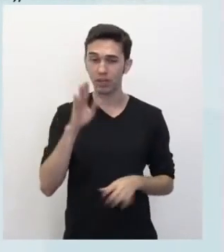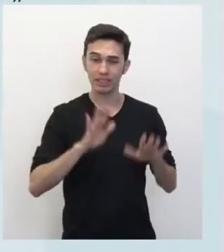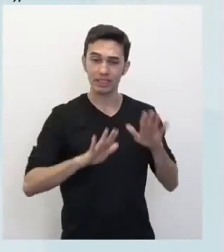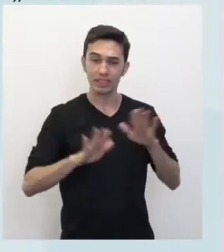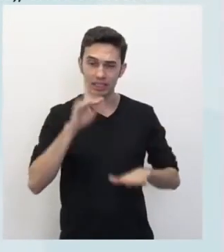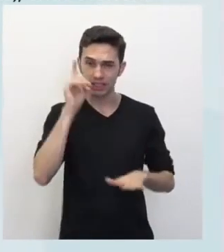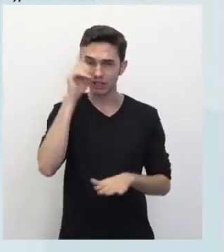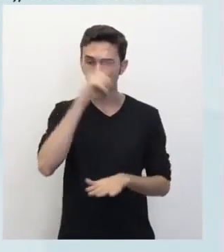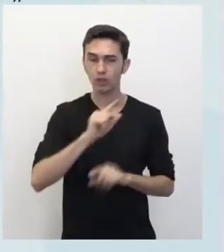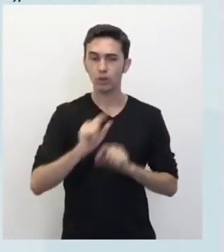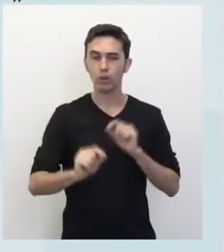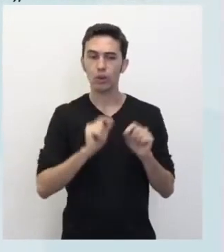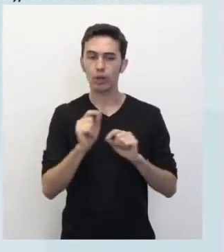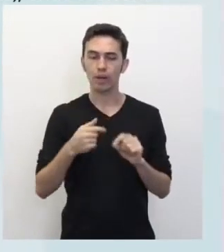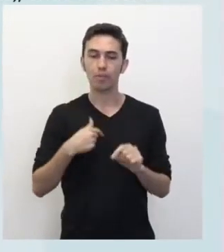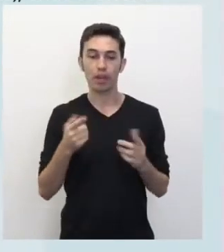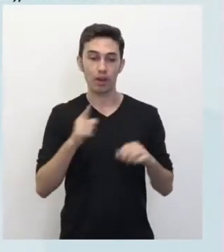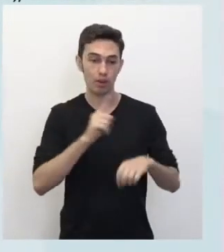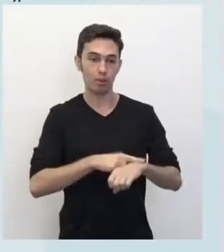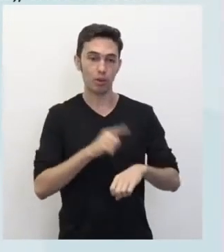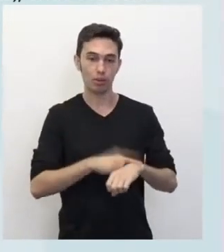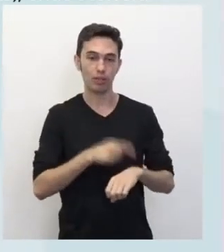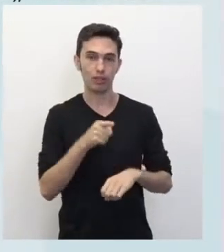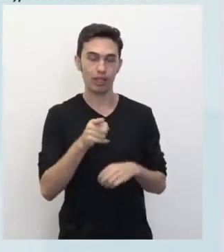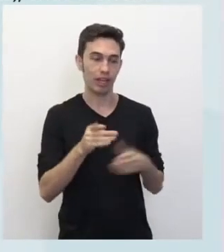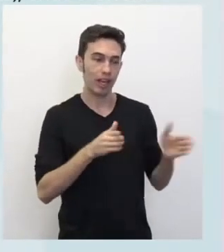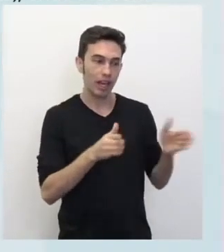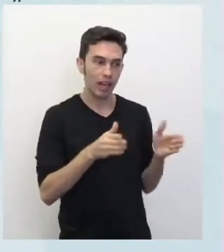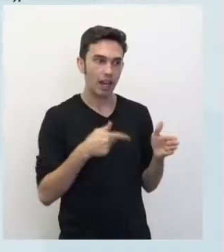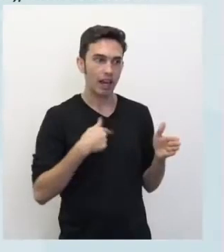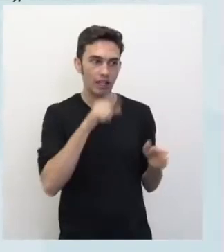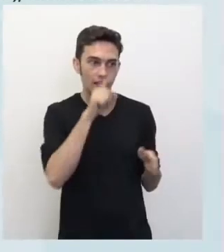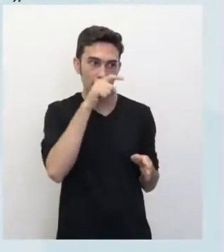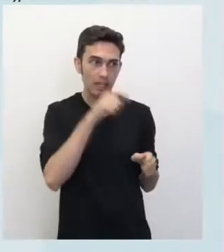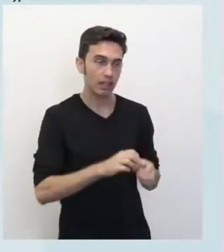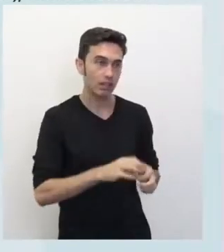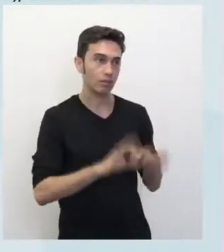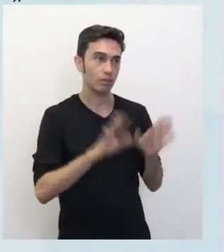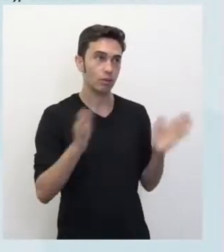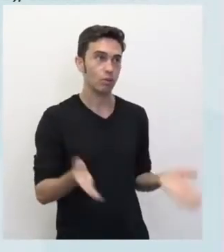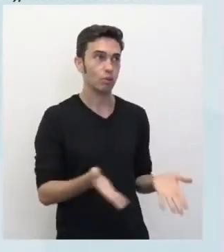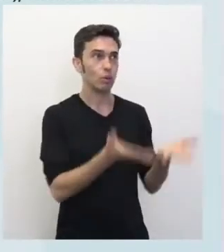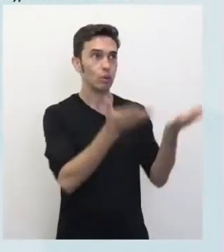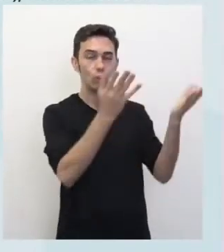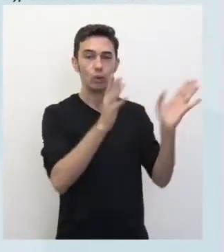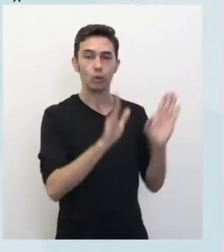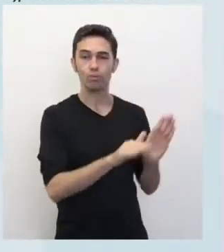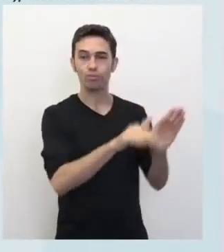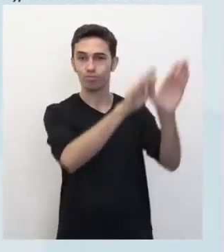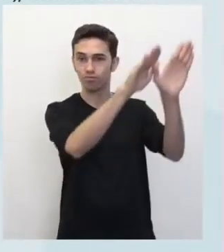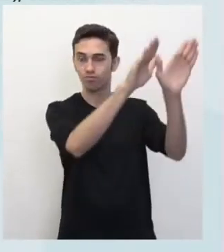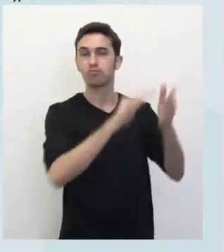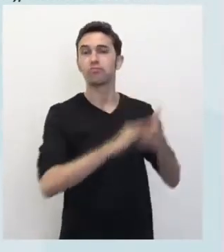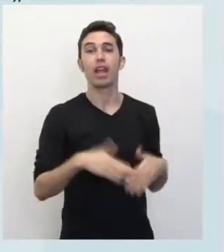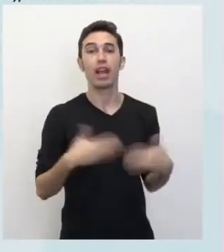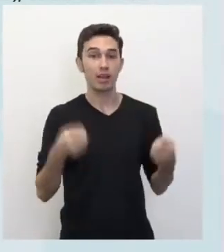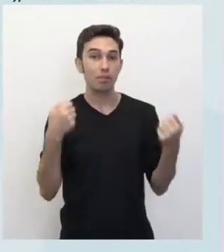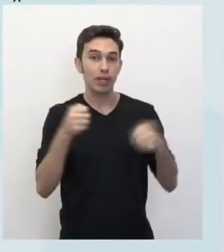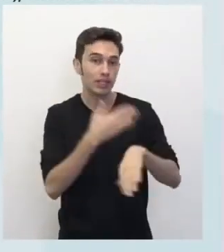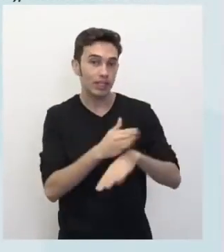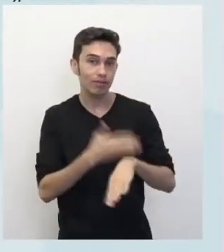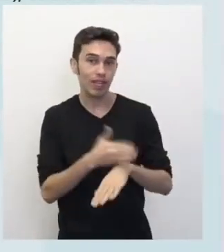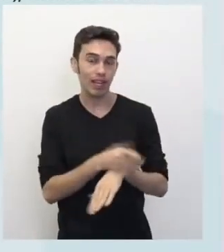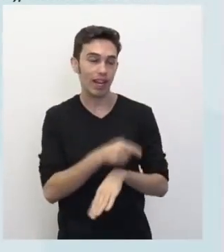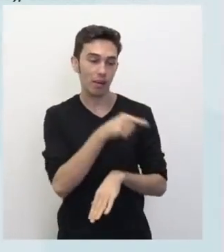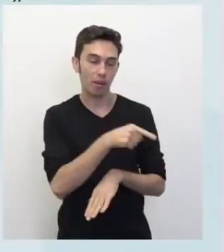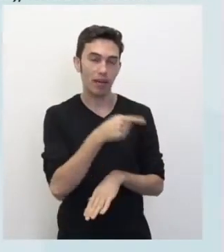momento em que as ararinhas criadas em cativeiro serão soltas. Dessa forma, é necessário o treino do animal para que